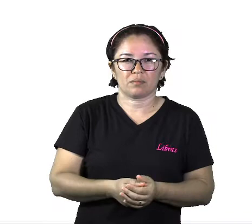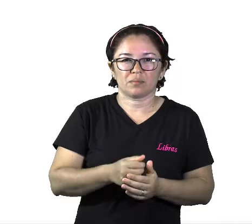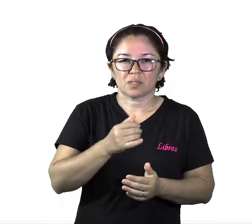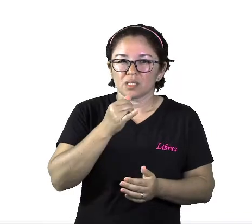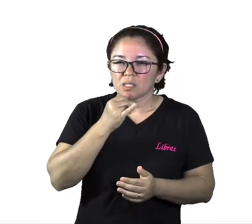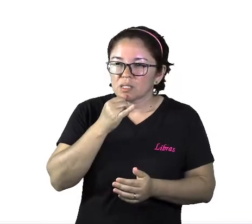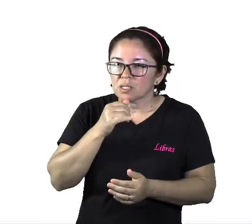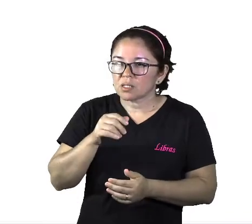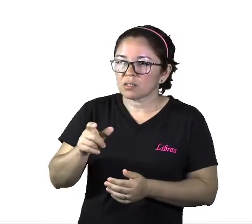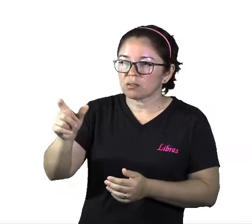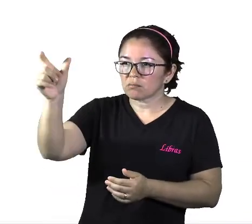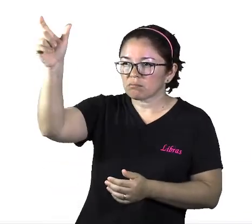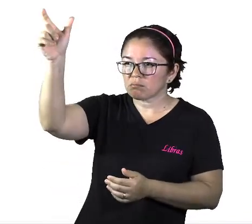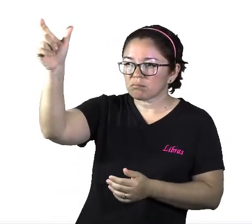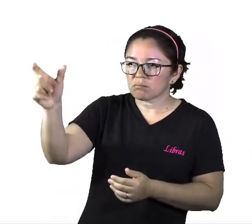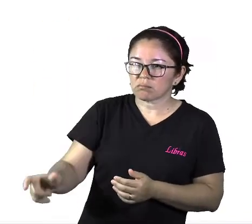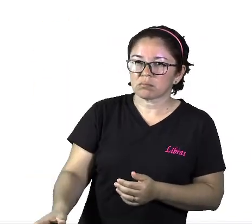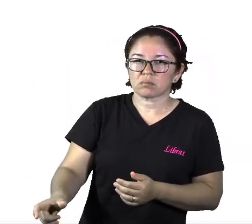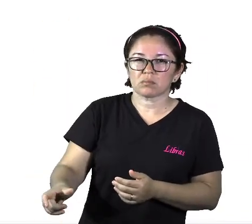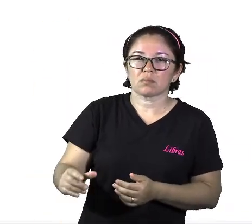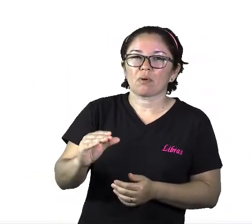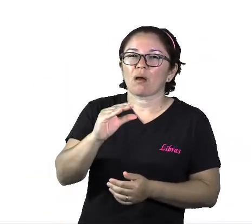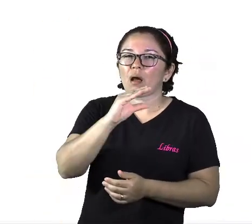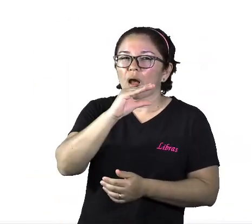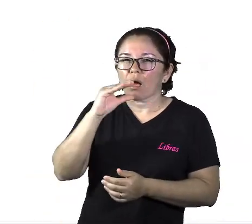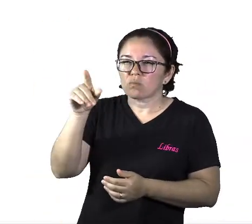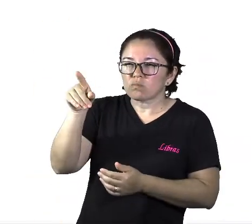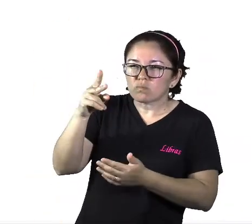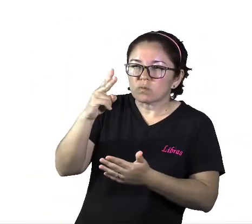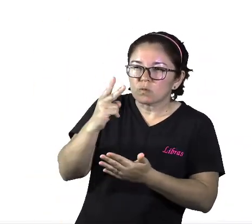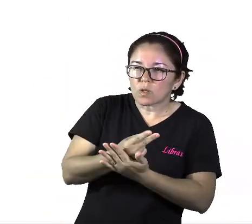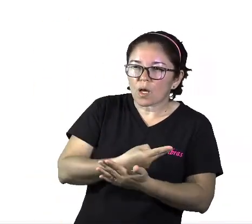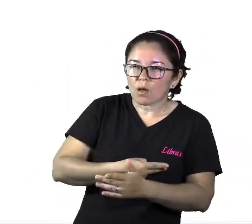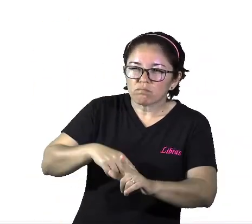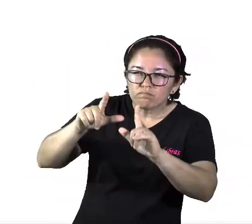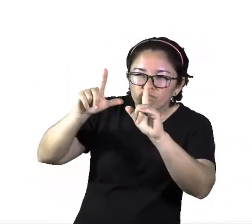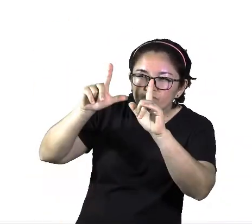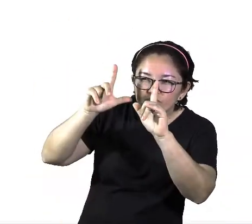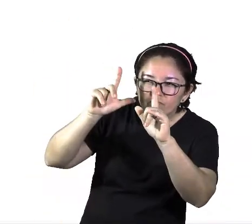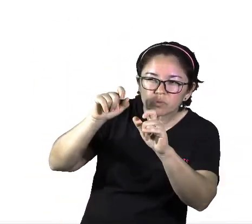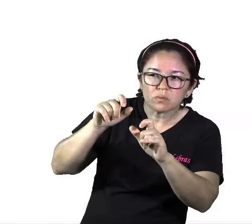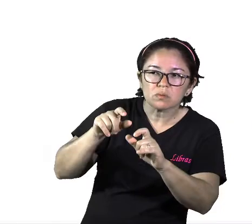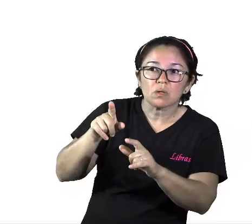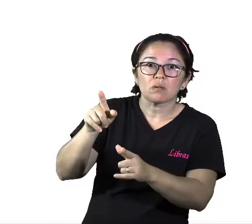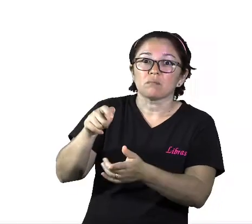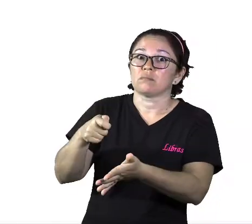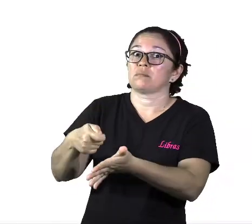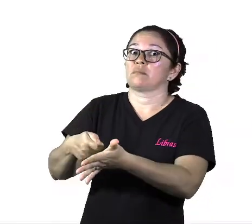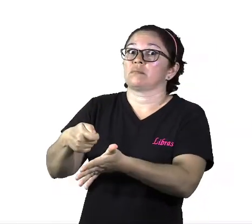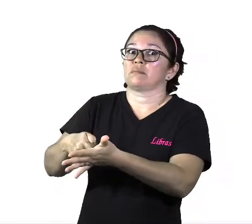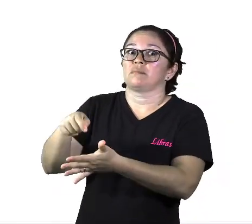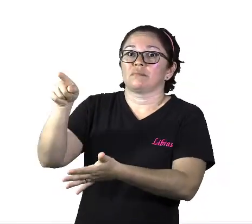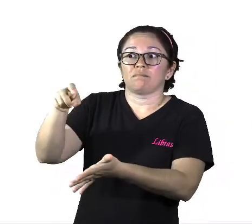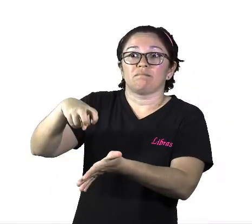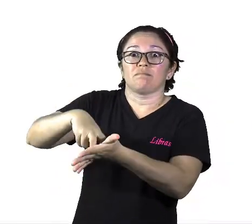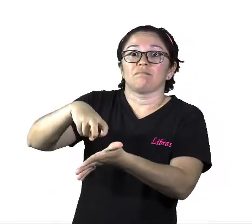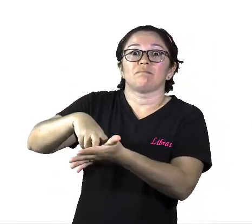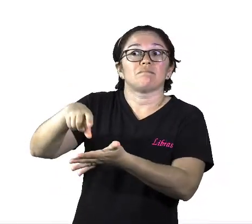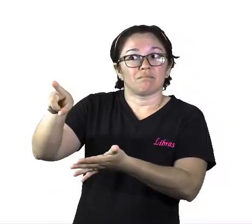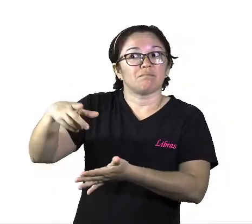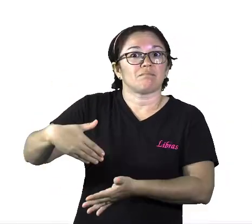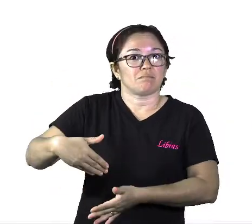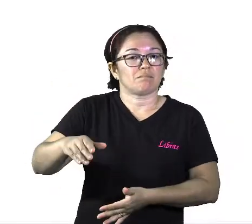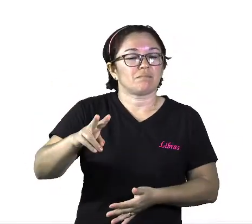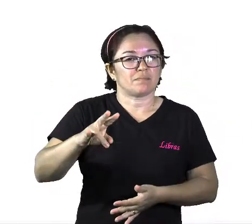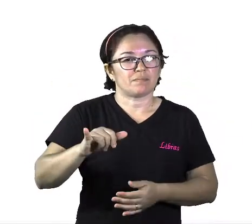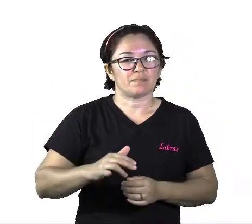quê? Reflexões, através daquelas fotodenúncias, você vai o quê? Refletir sobre determinado assunto que está sendo